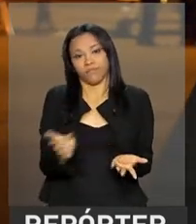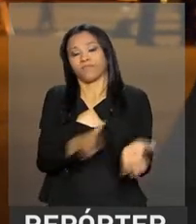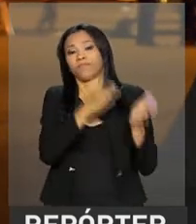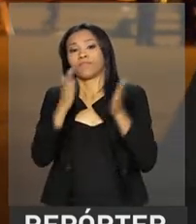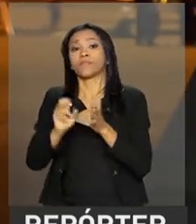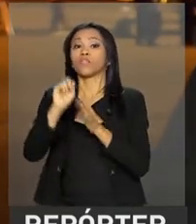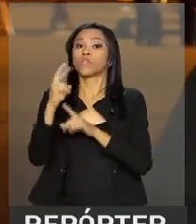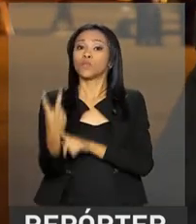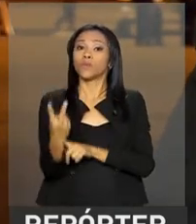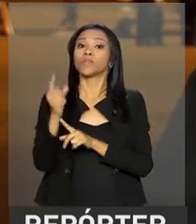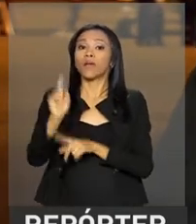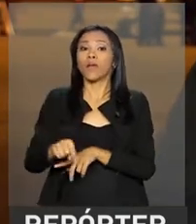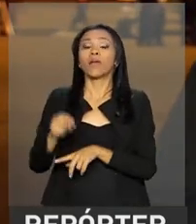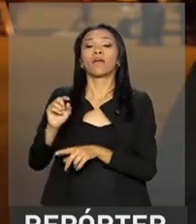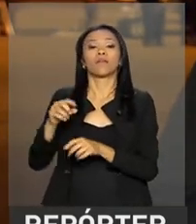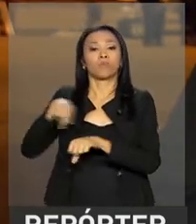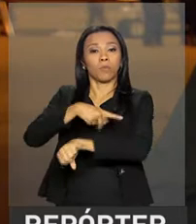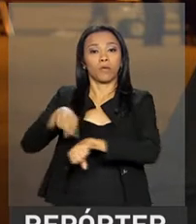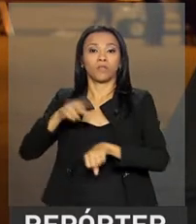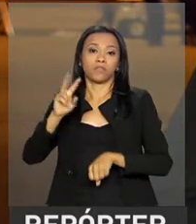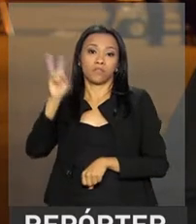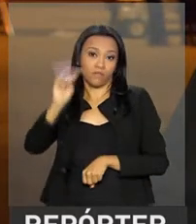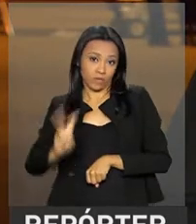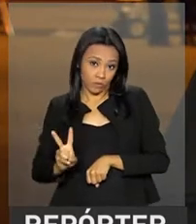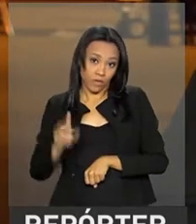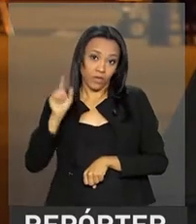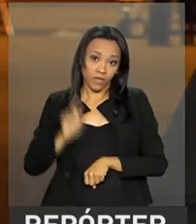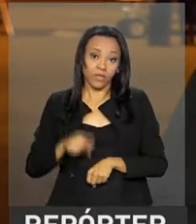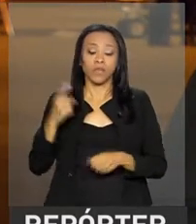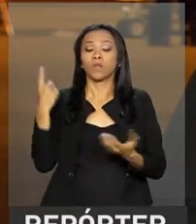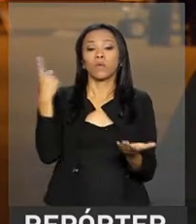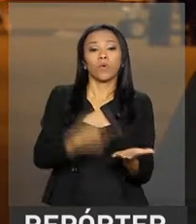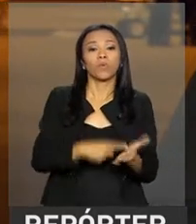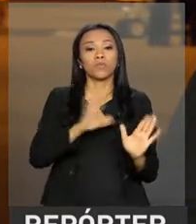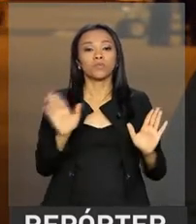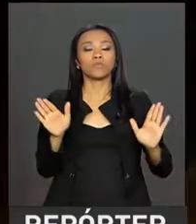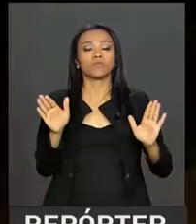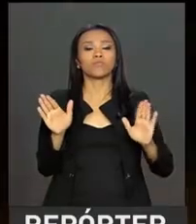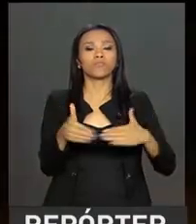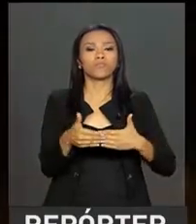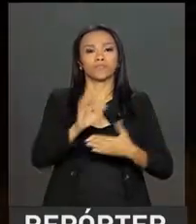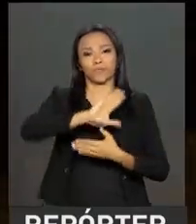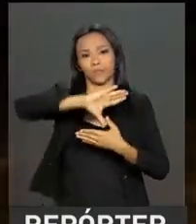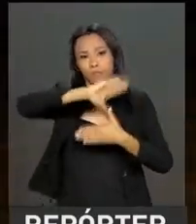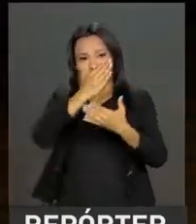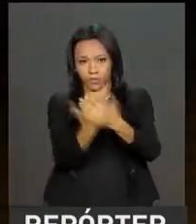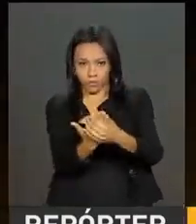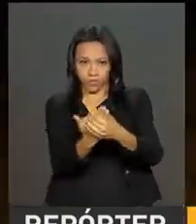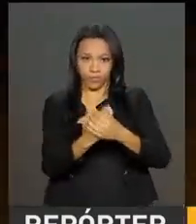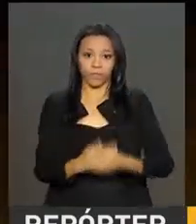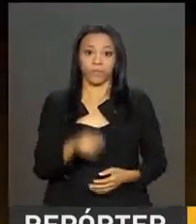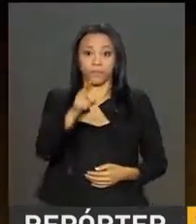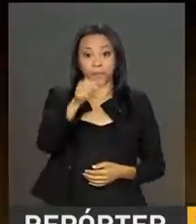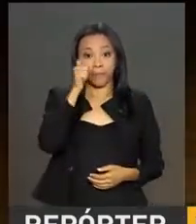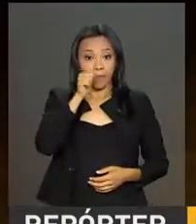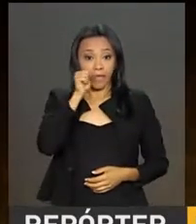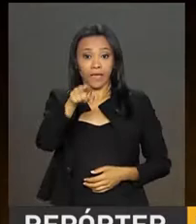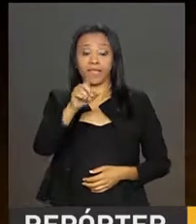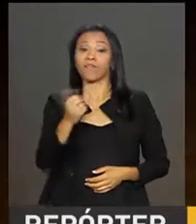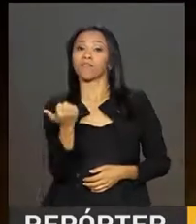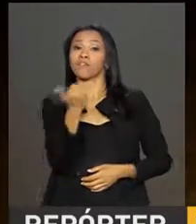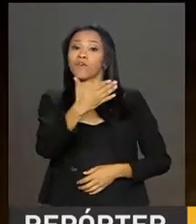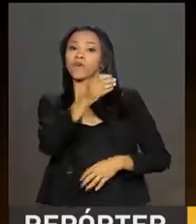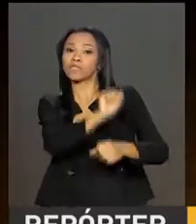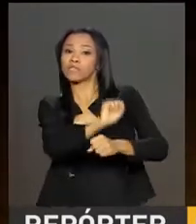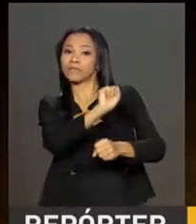são benedito alunos que fazem parte do acordo de cooperação do mercosul patrícia aguardava do lado de fora da base aérea